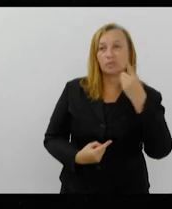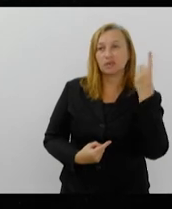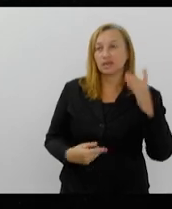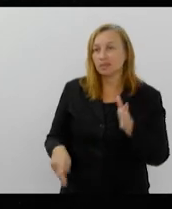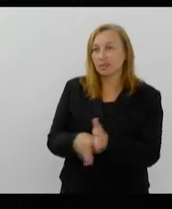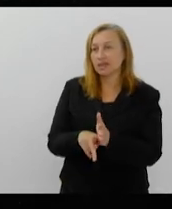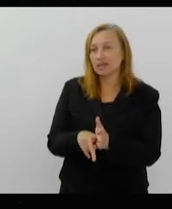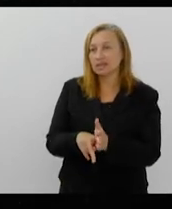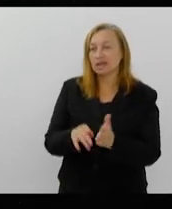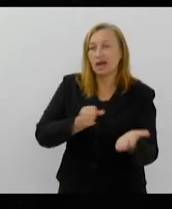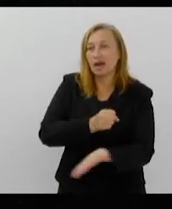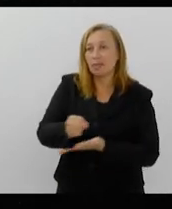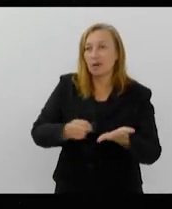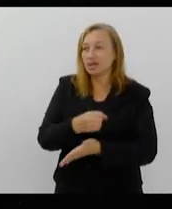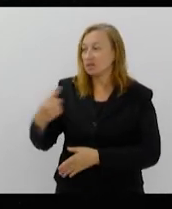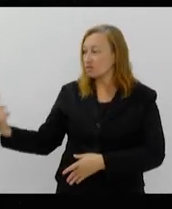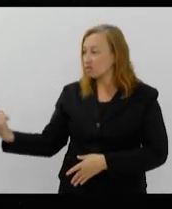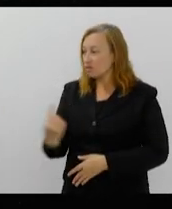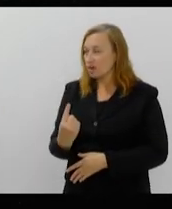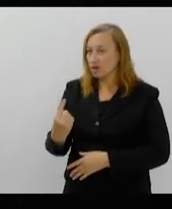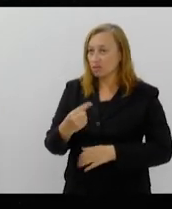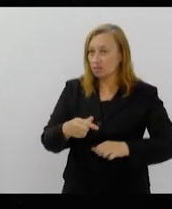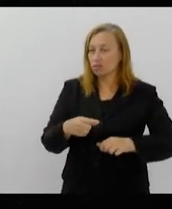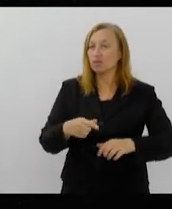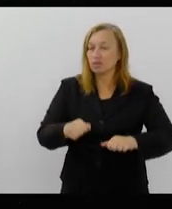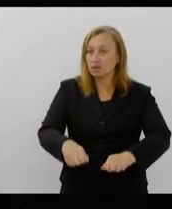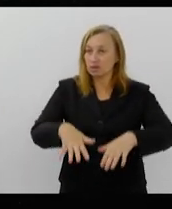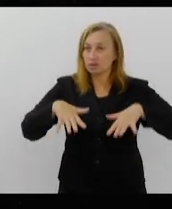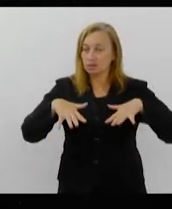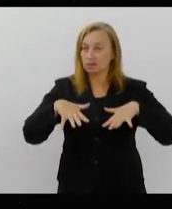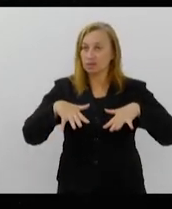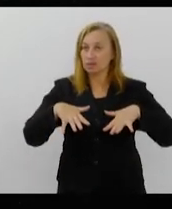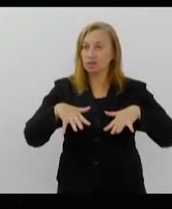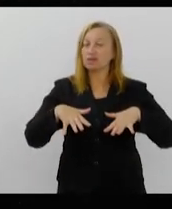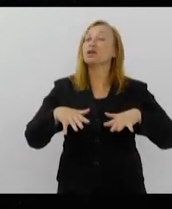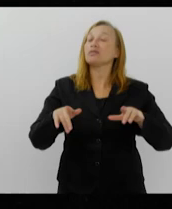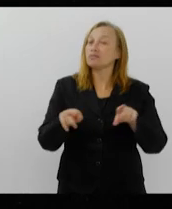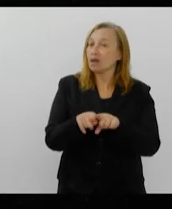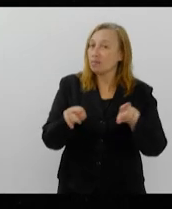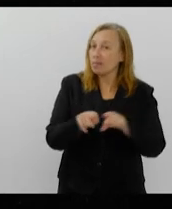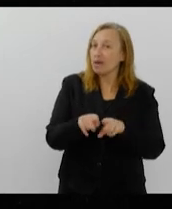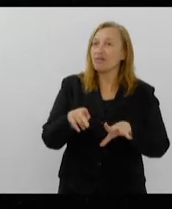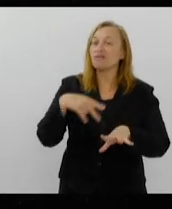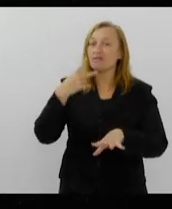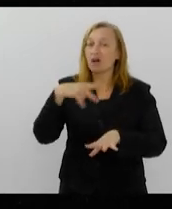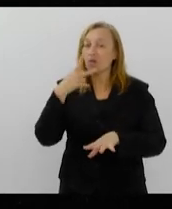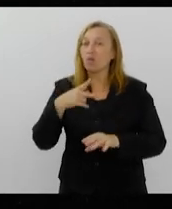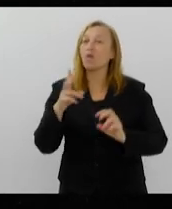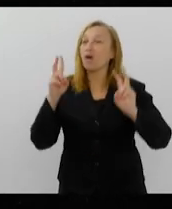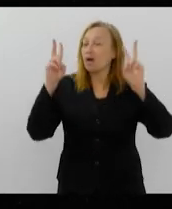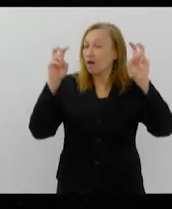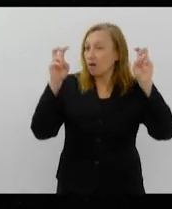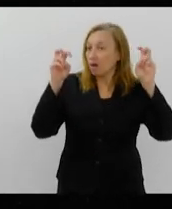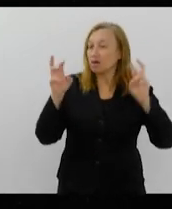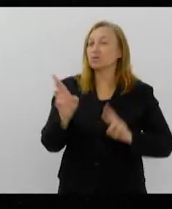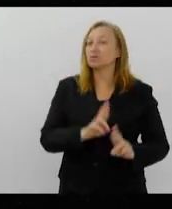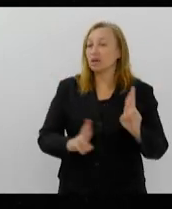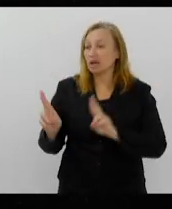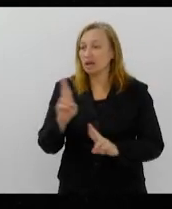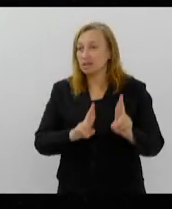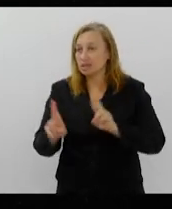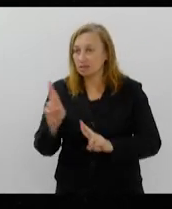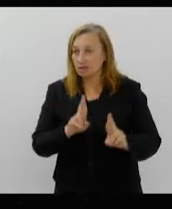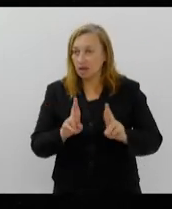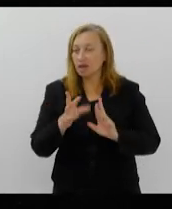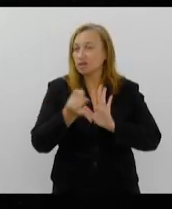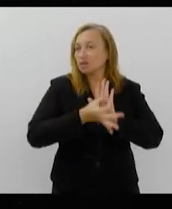base compareceu a essa tribuna e fez também suas críticas relativas ao aquilo que estava